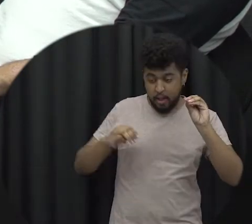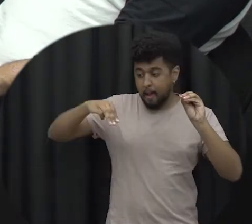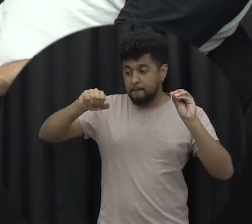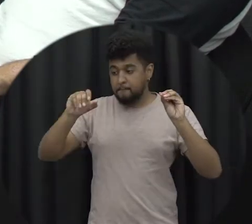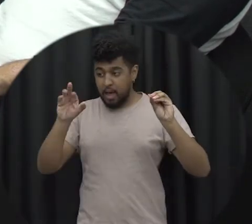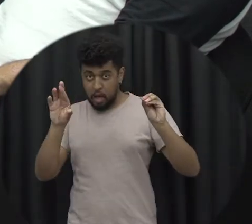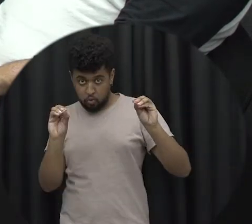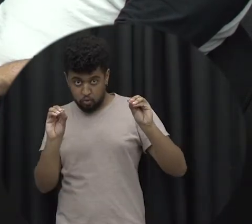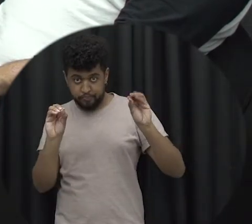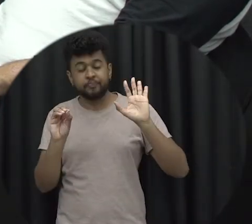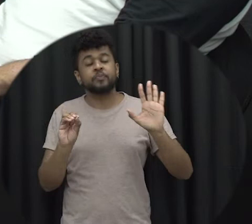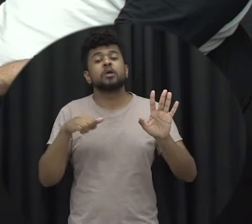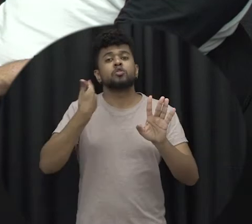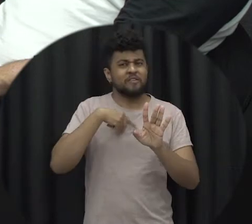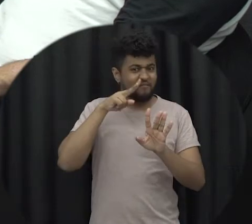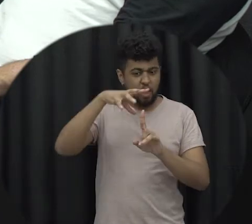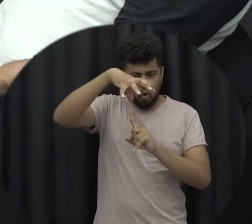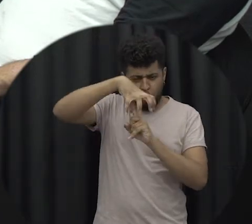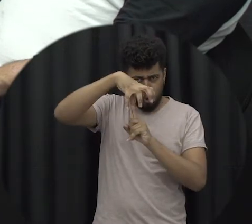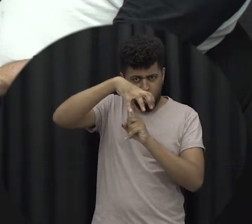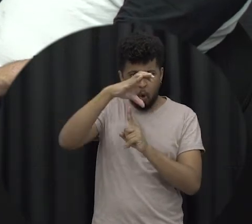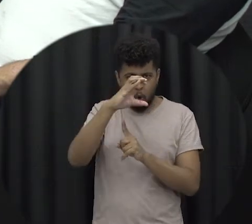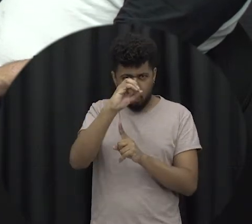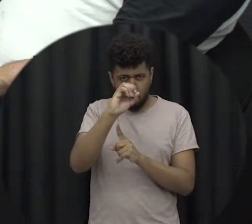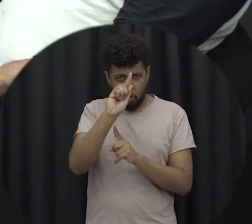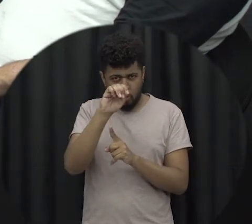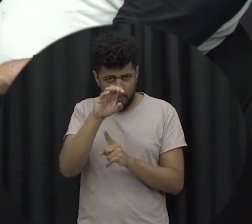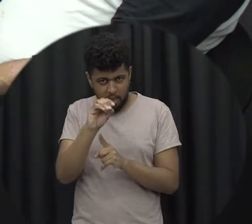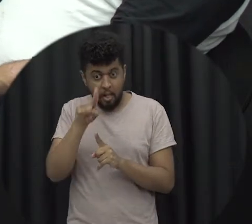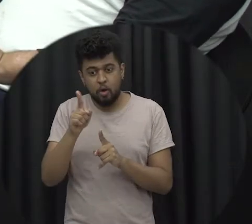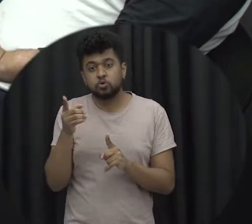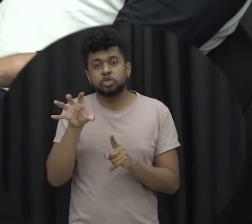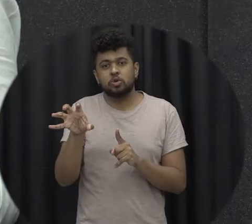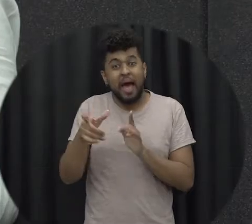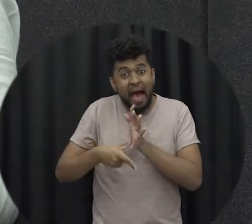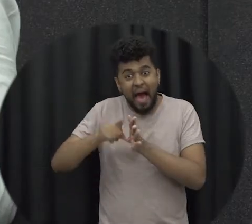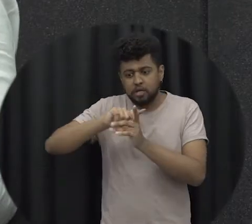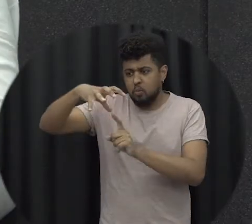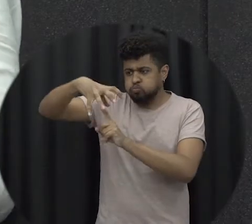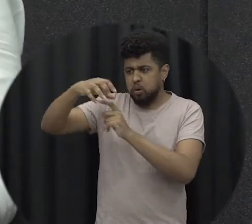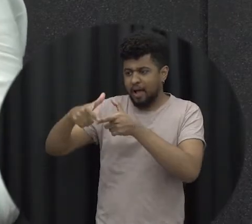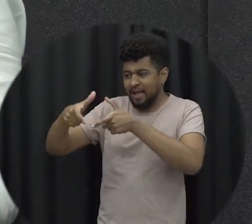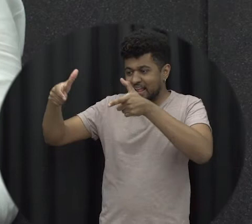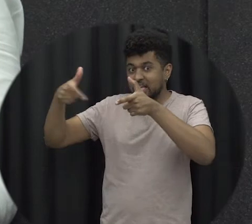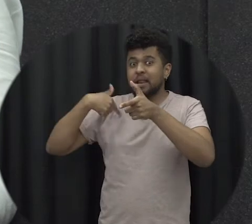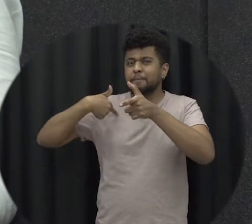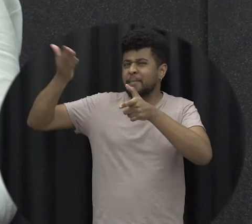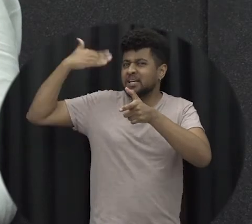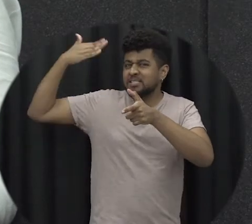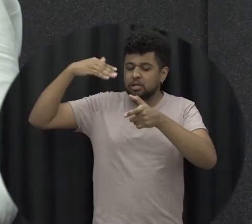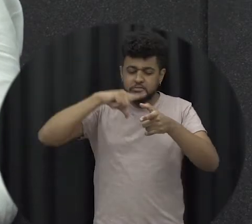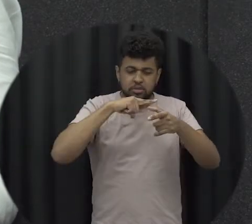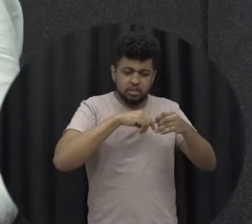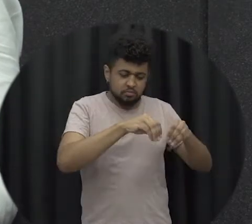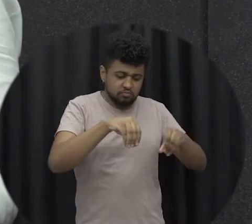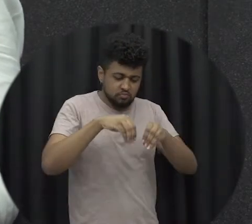cogumelo é um estágio da vida dele. Antes dele estar grande, macroscópico, visível, ele estava lá embaixo do solo